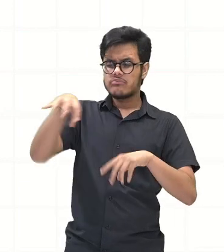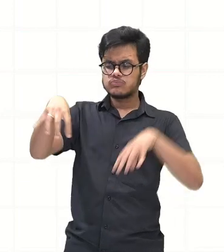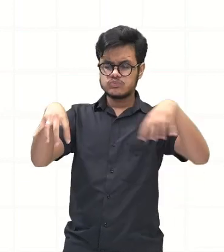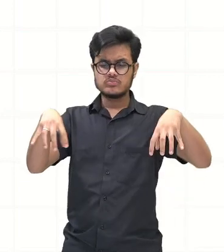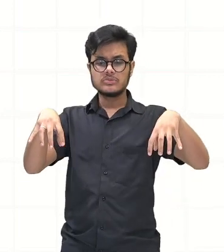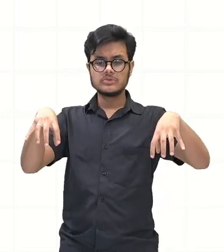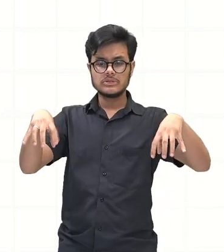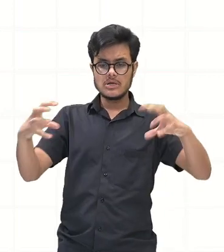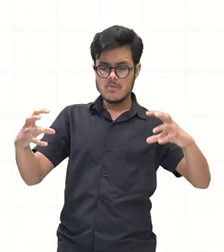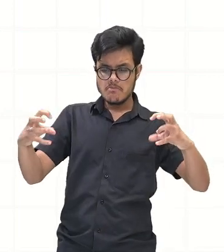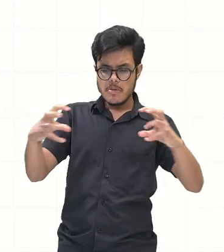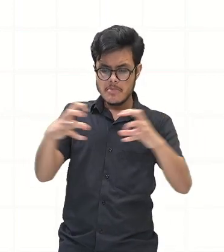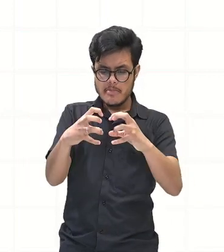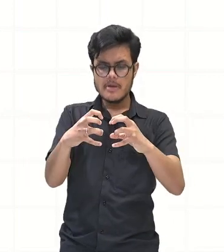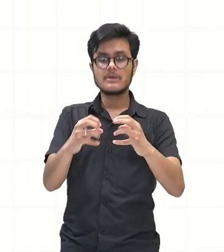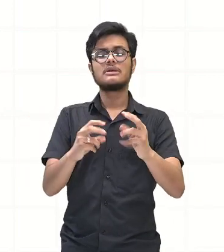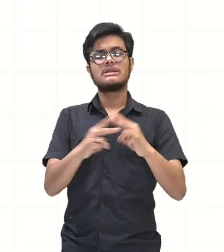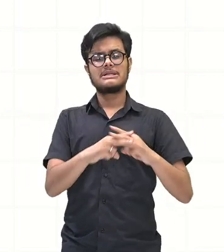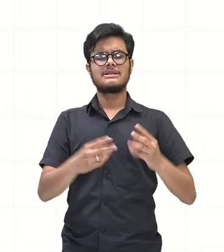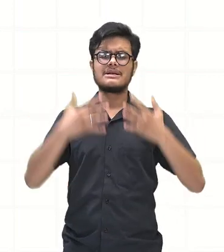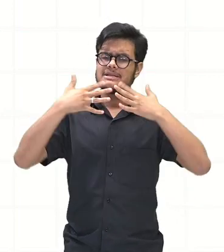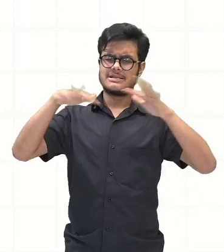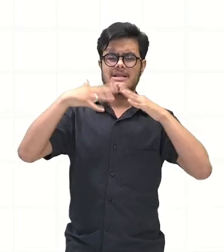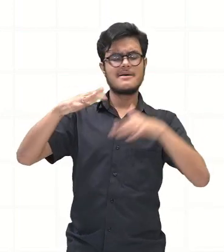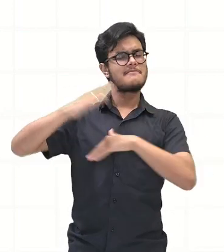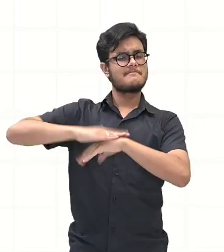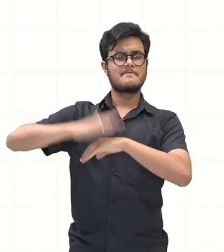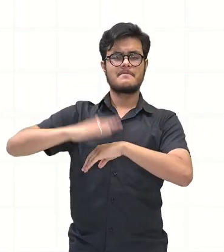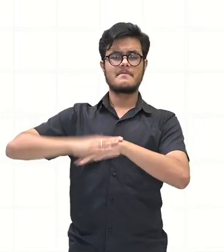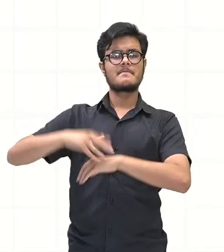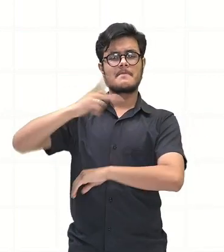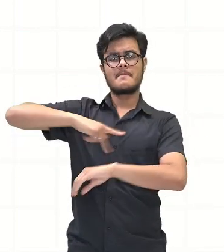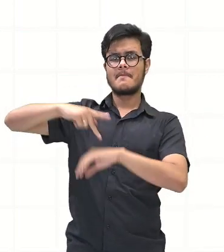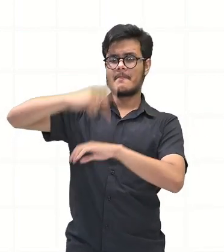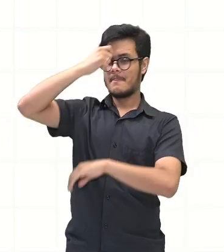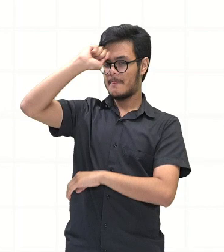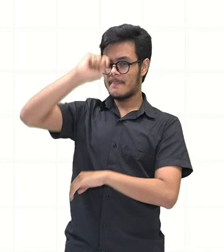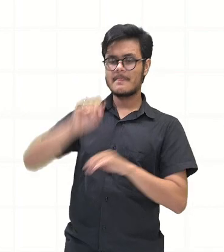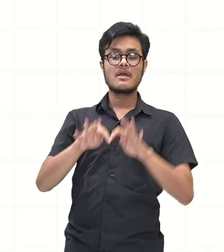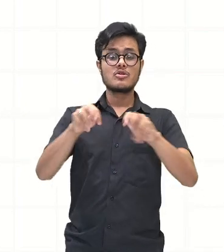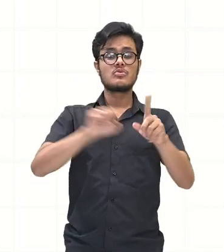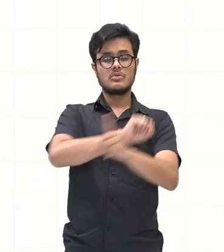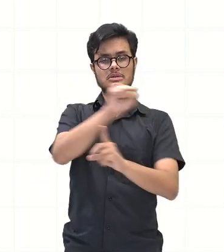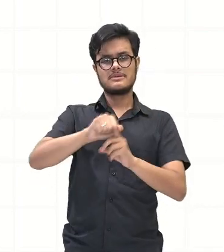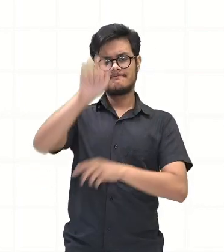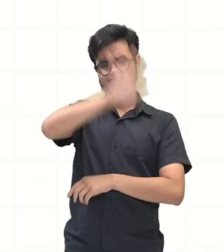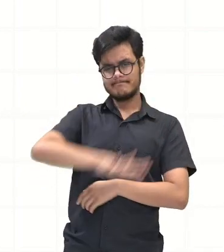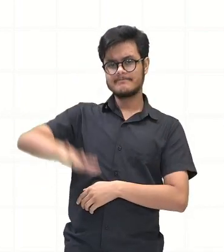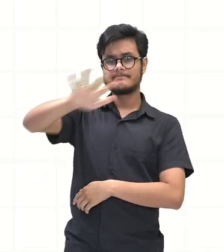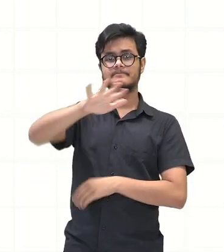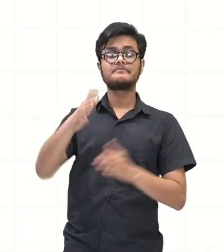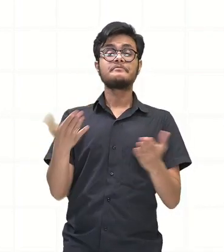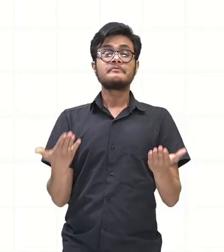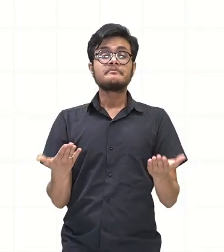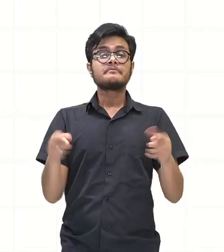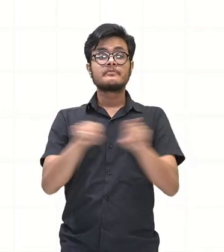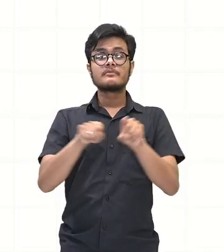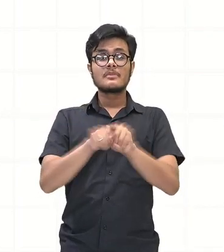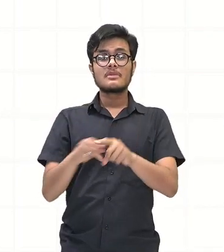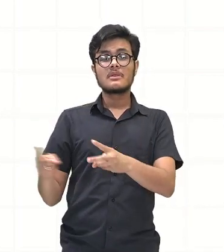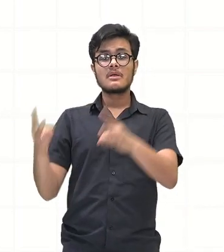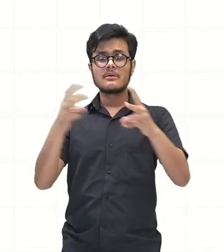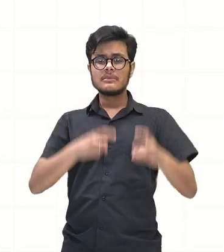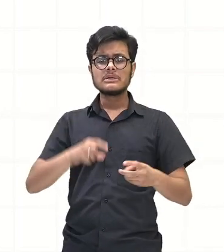Isso era muito comum dentro do continente africano e também em todas as civilizações. Nós vamos observar que havia